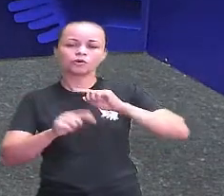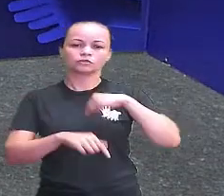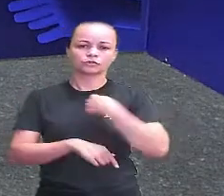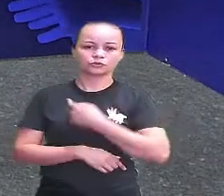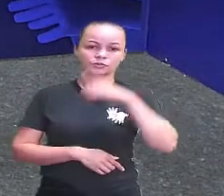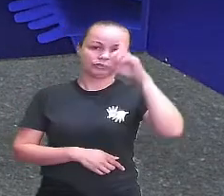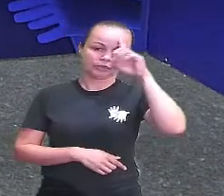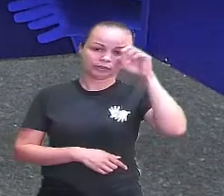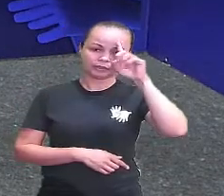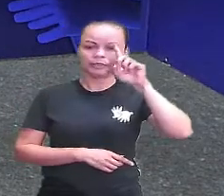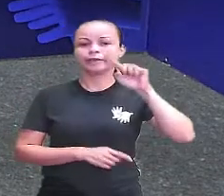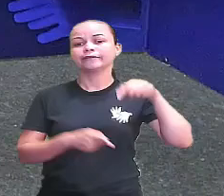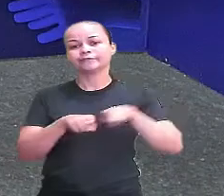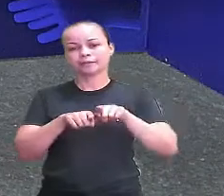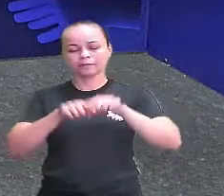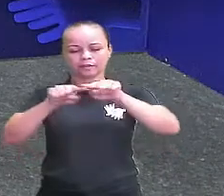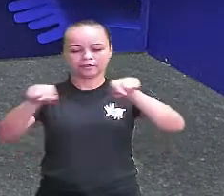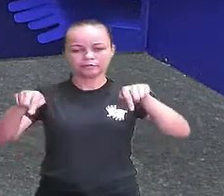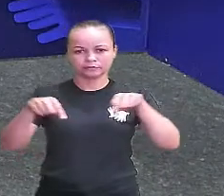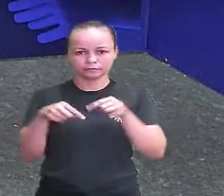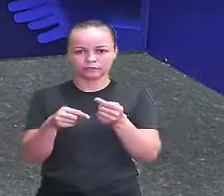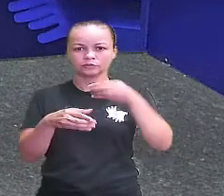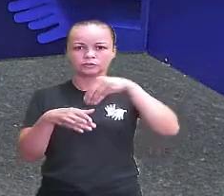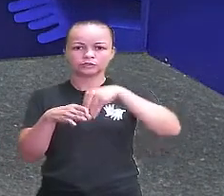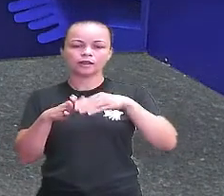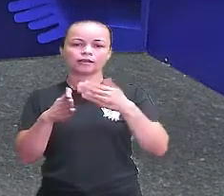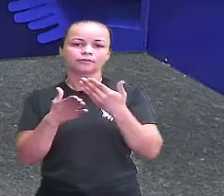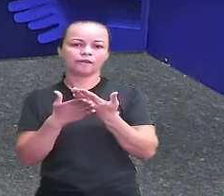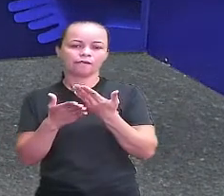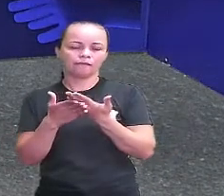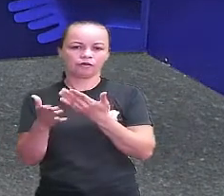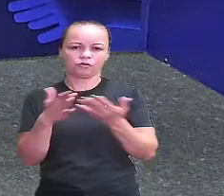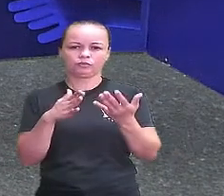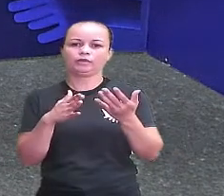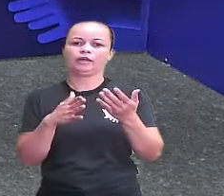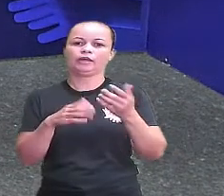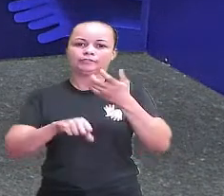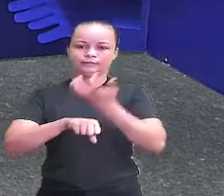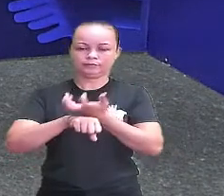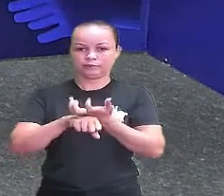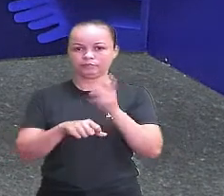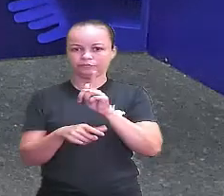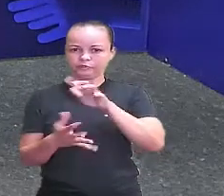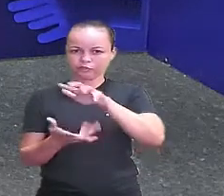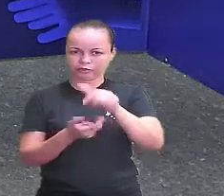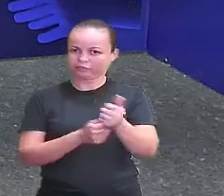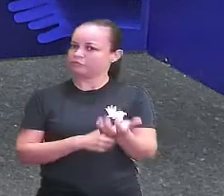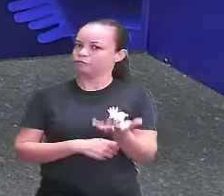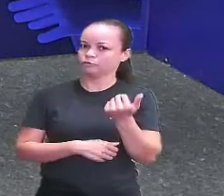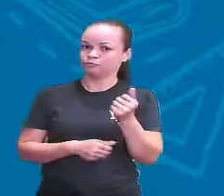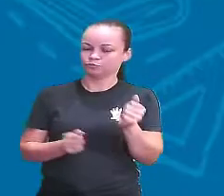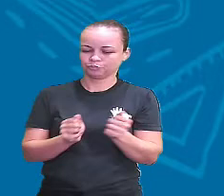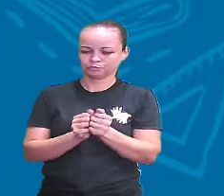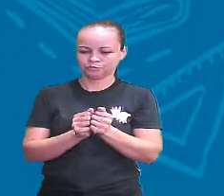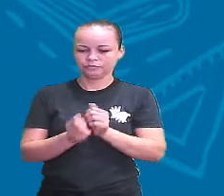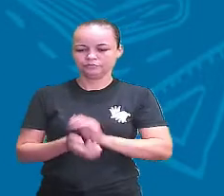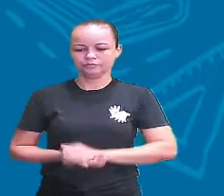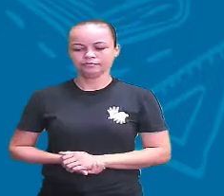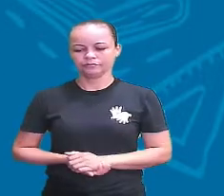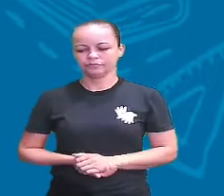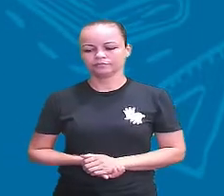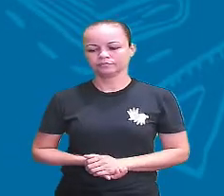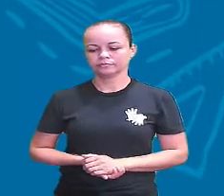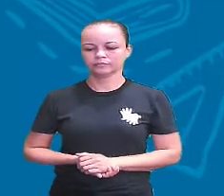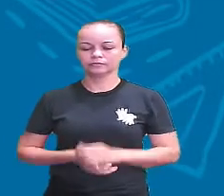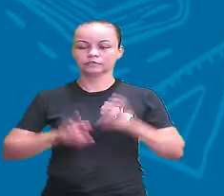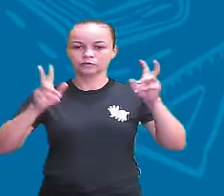nossa sala de aula dentro da disciplina de geografia. Tá certo? Vamos lá, junto comigo? Vamos lá. Tema da nossa